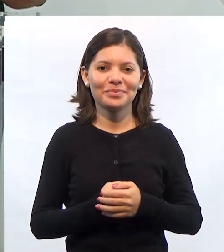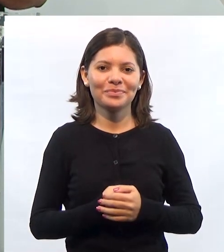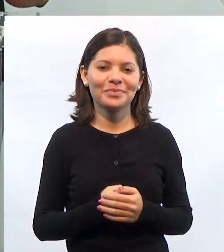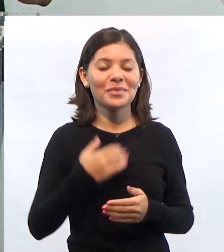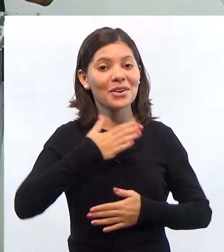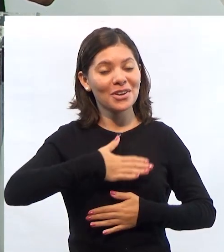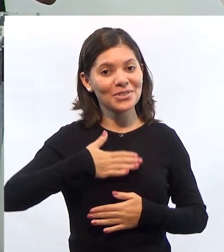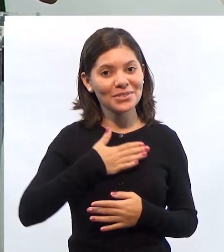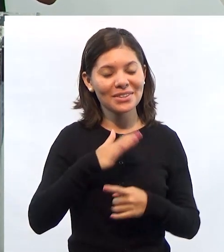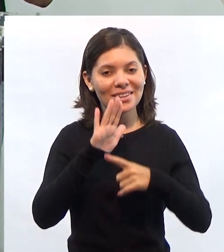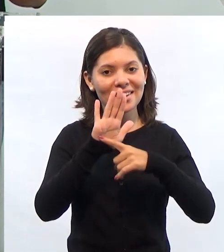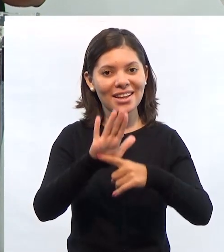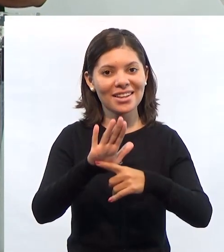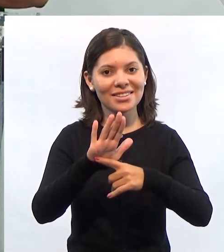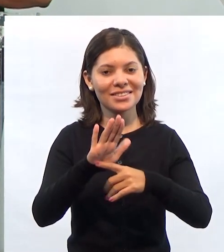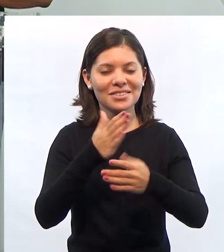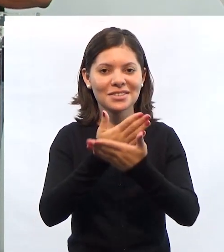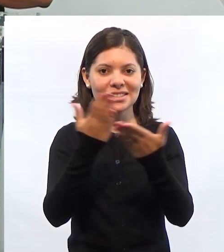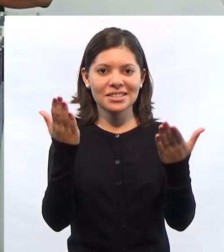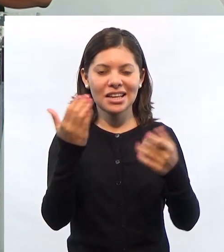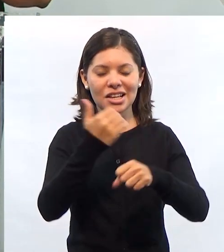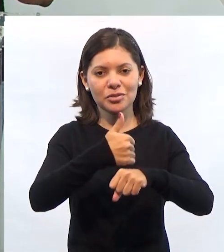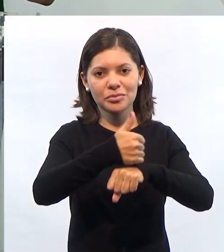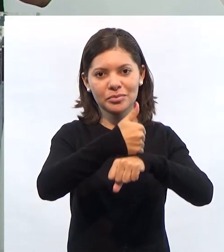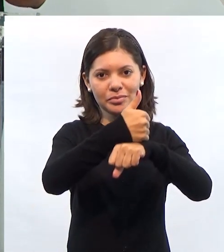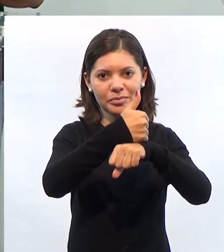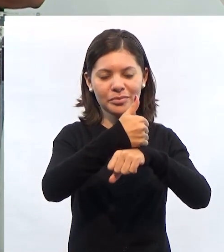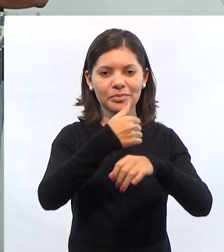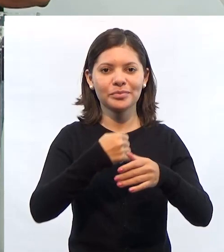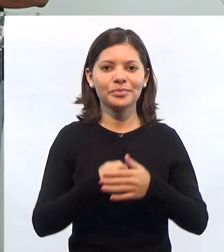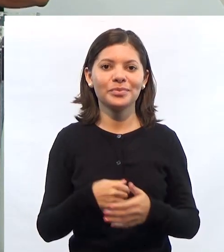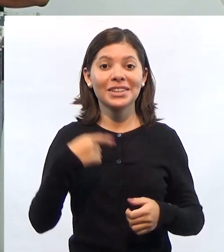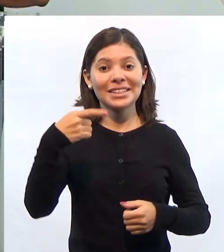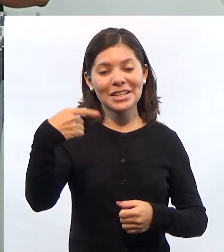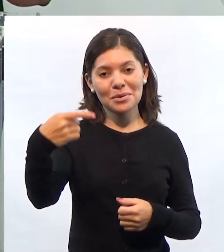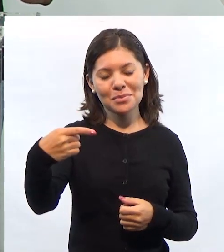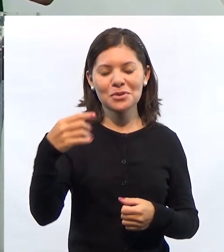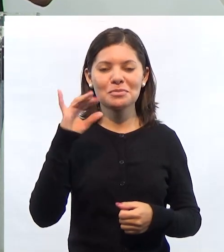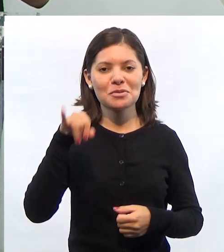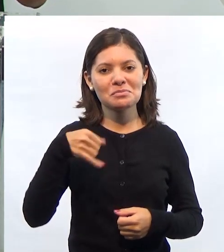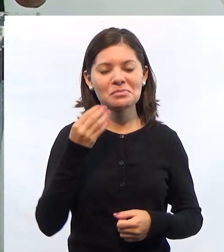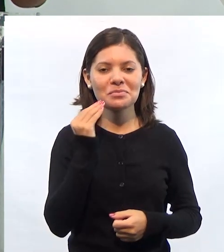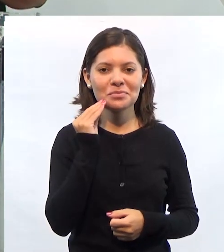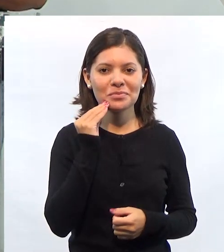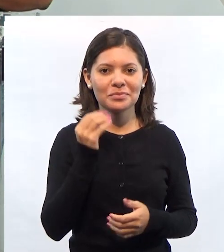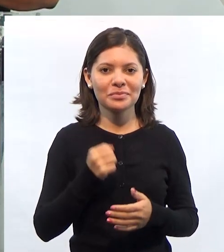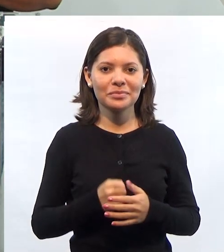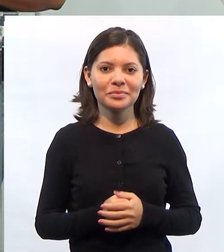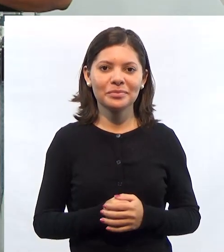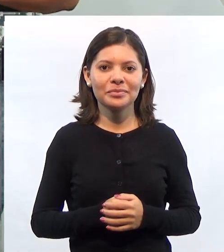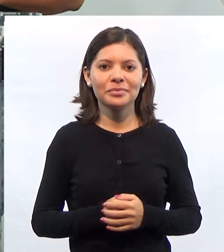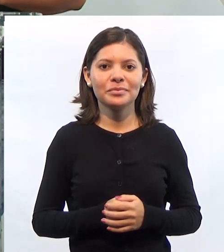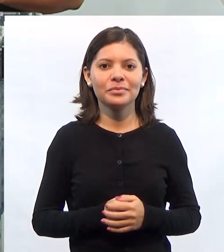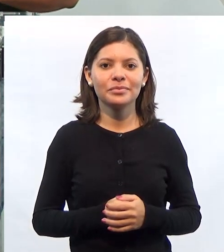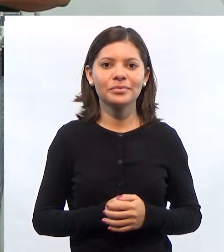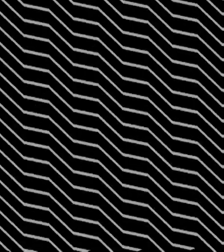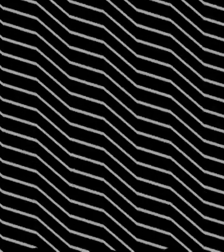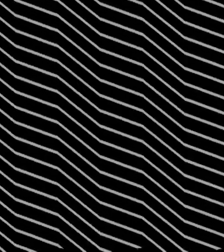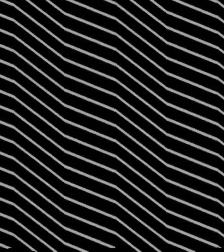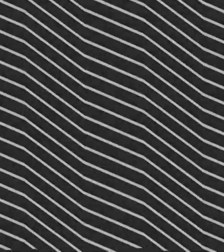obrigado espero ter contribuído para formação profissional de vocês e até uma próxima oportunidade